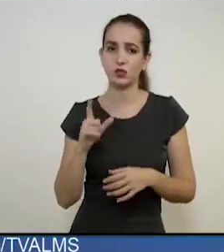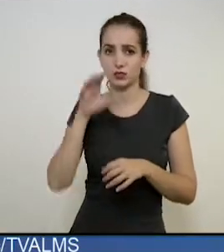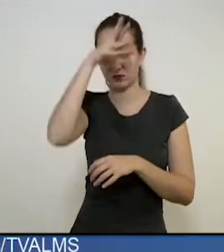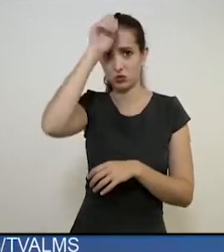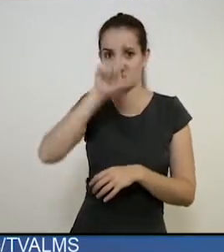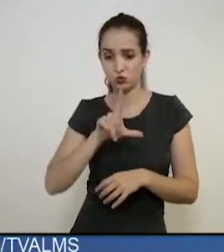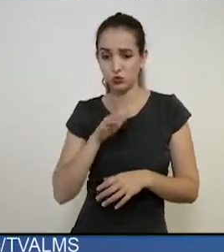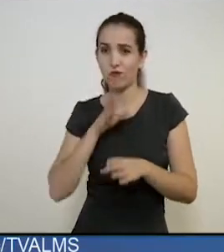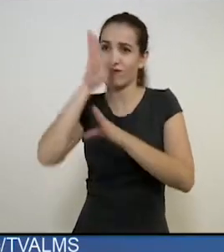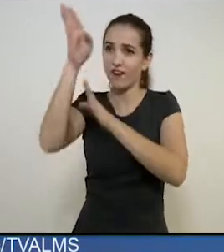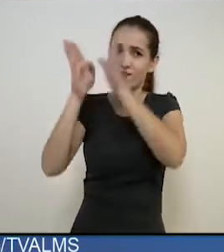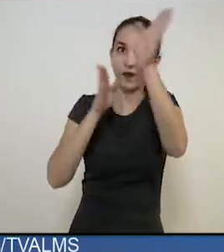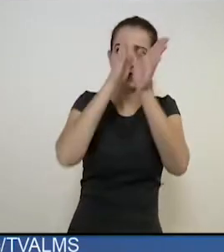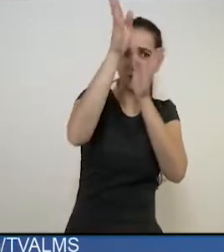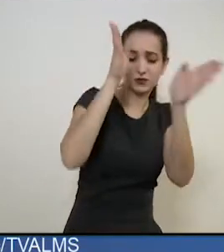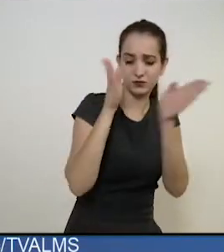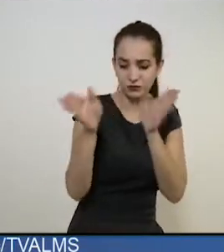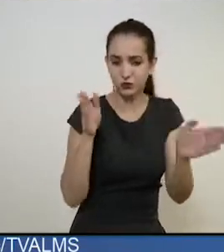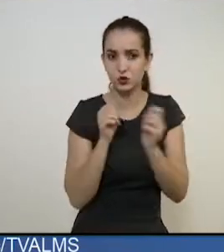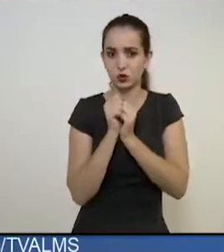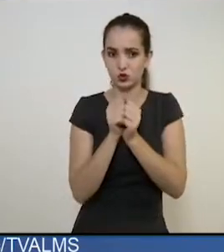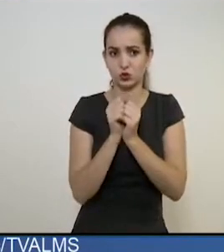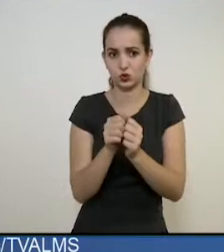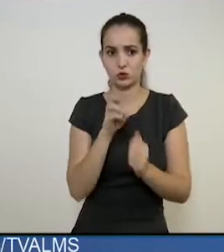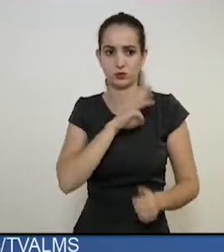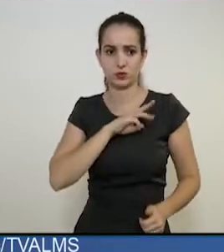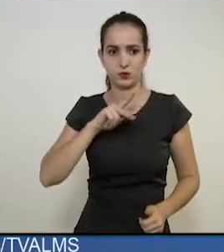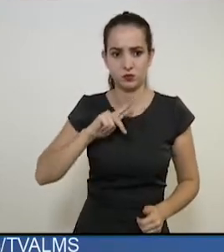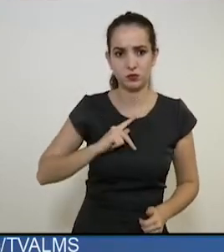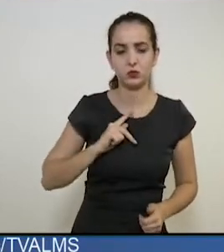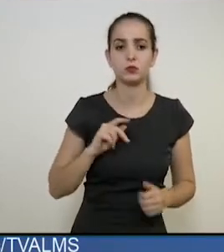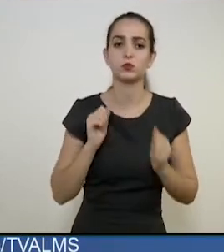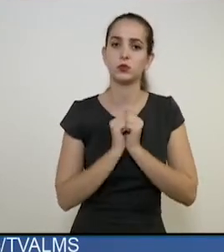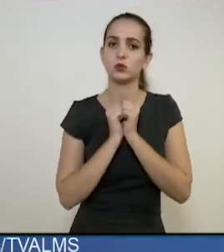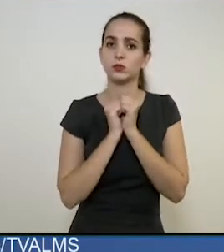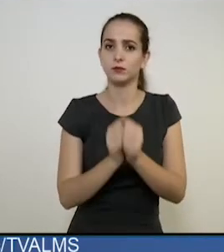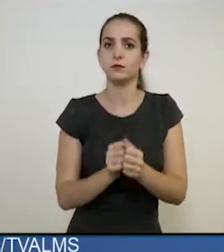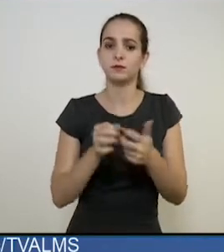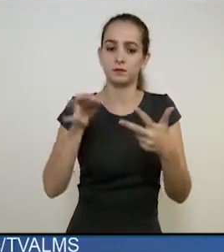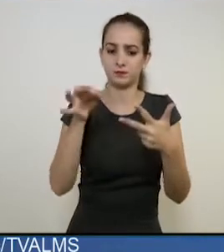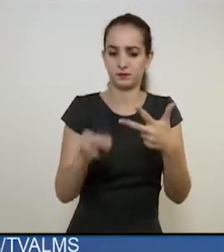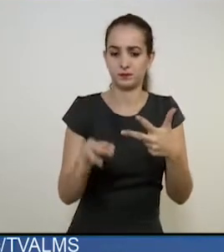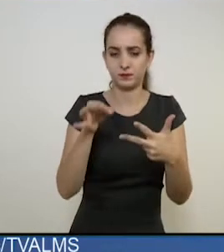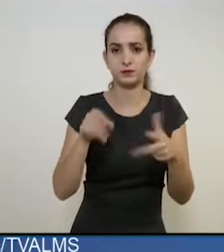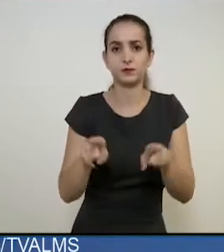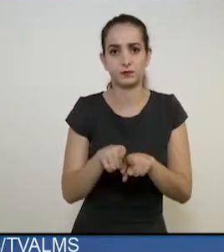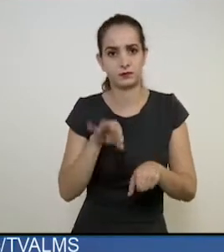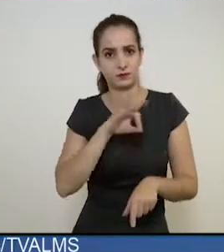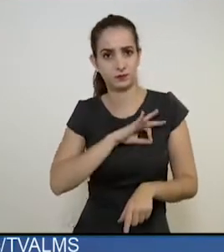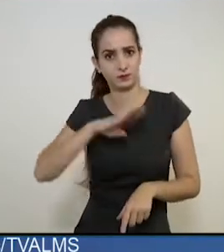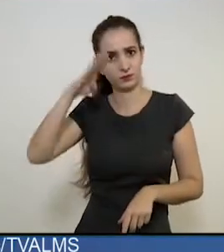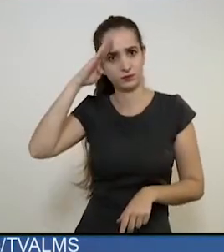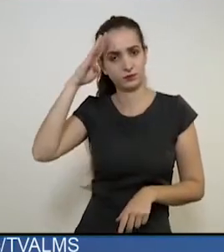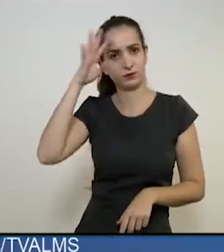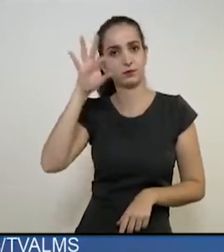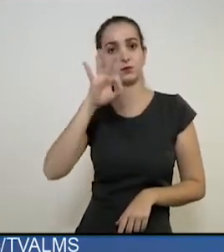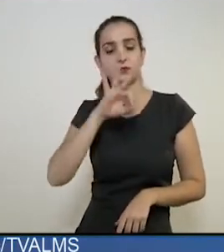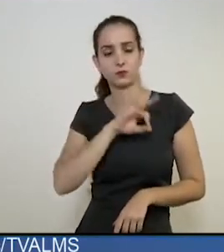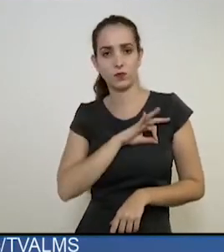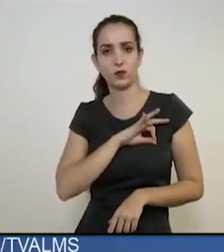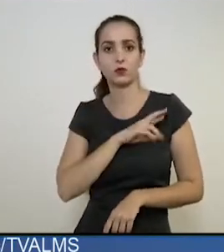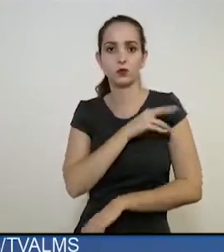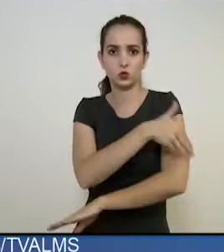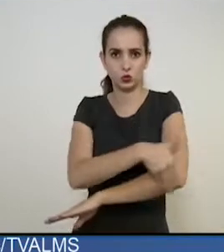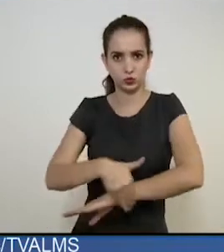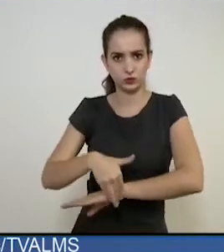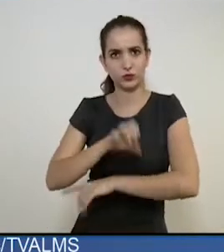desse Estado em parceria com o Ministério Público, em parceria com o Judiciário, com a Polícia Militar, com a Polícia Rodoviária Estadual